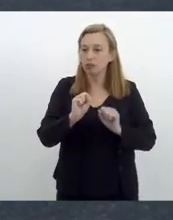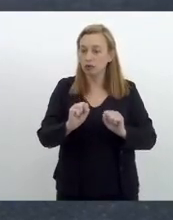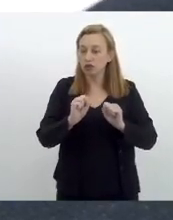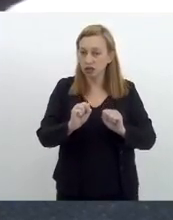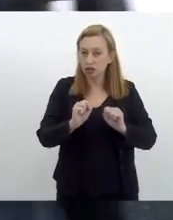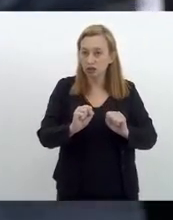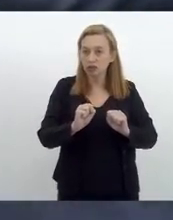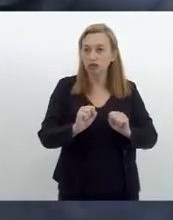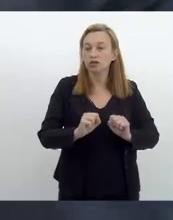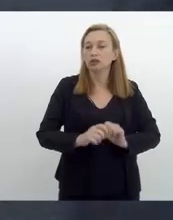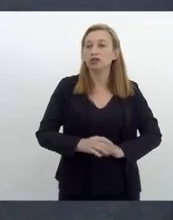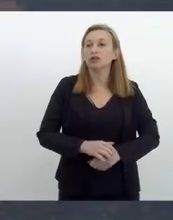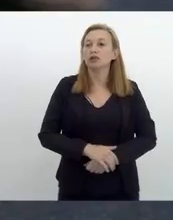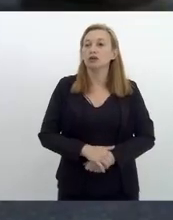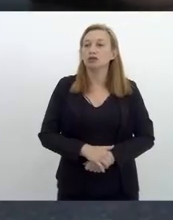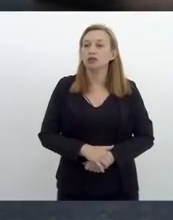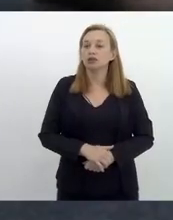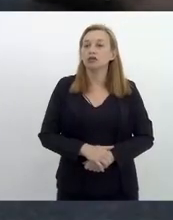estabelecidos